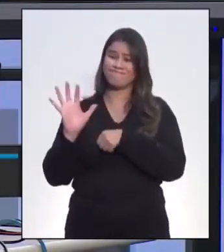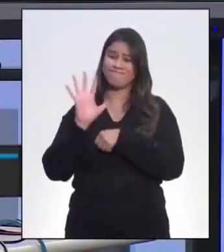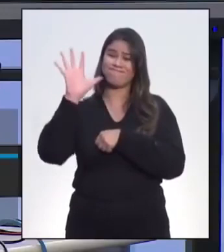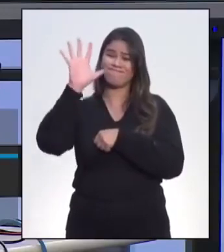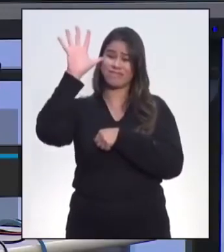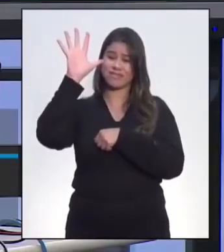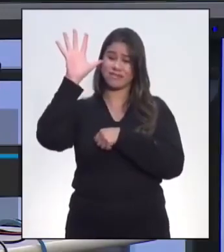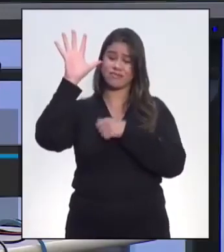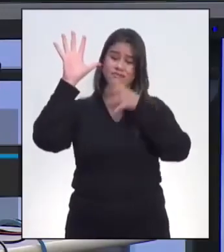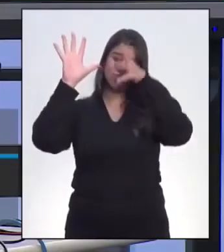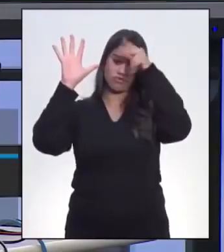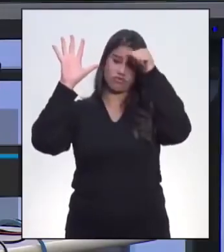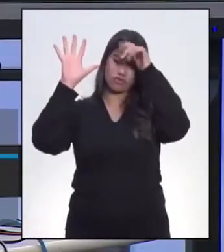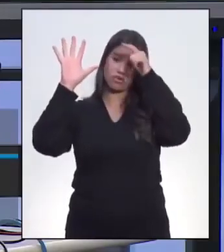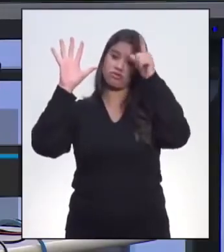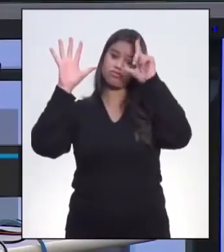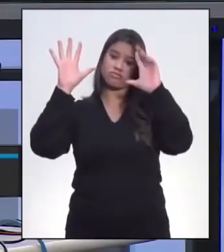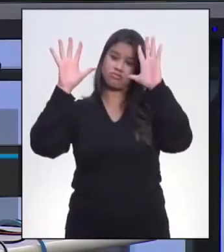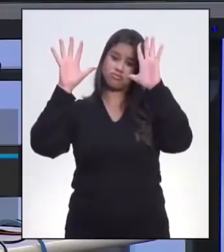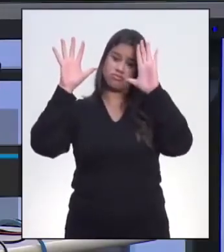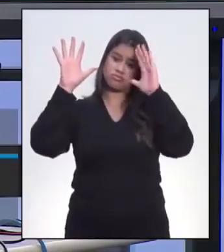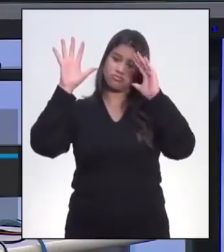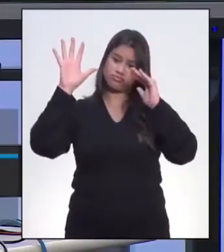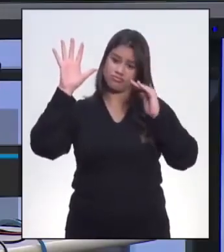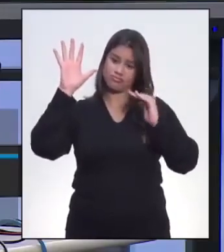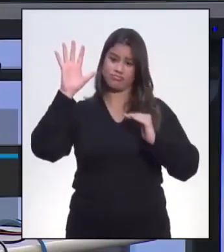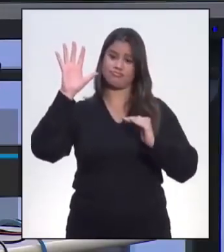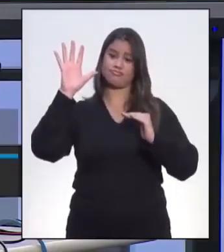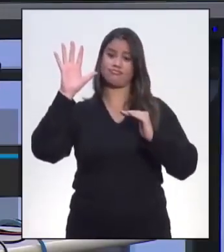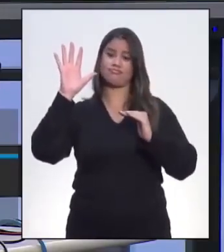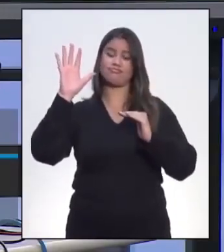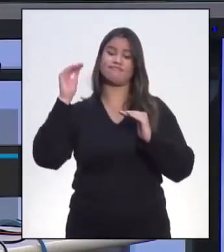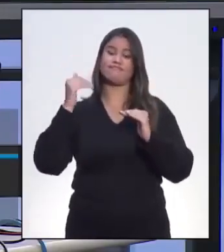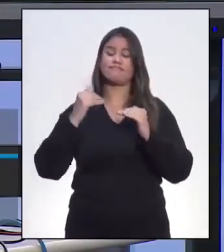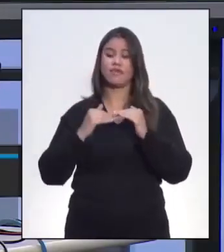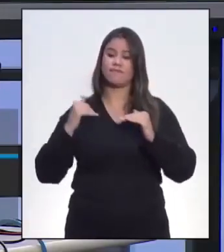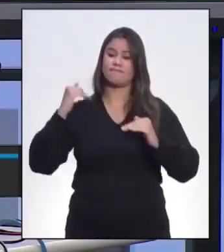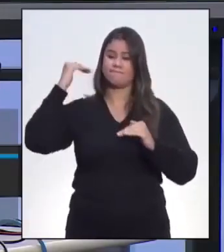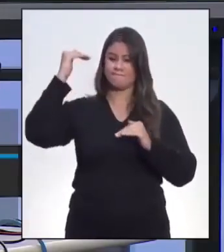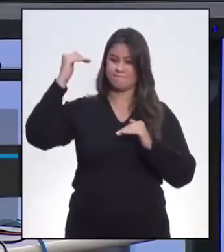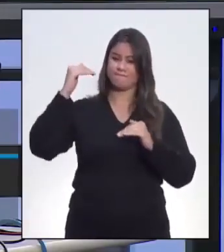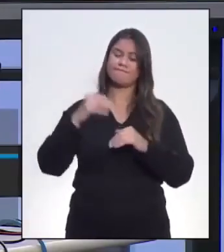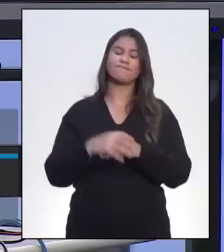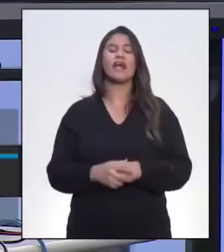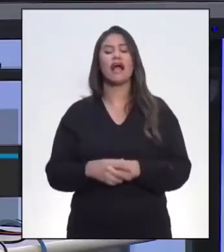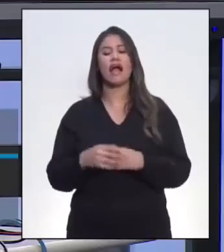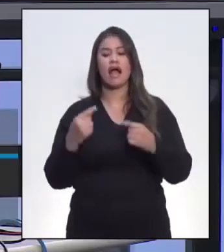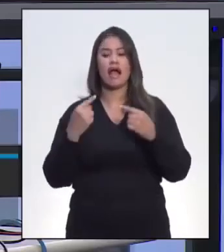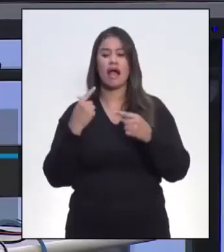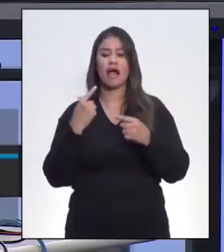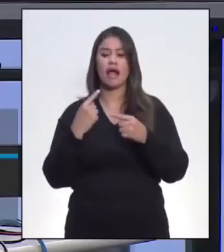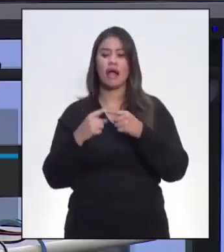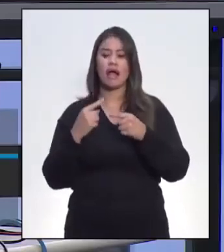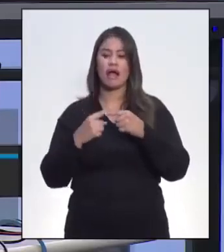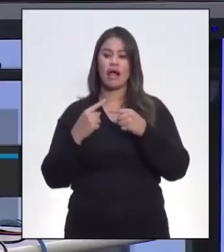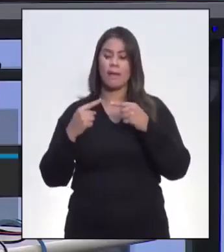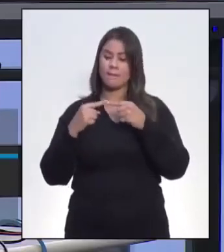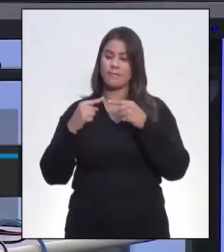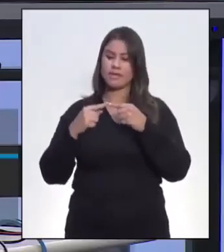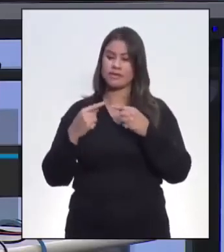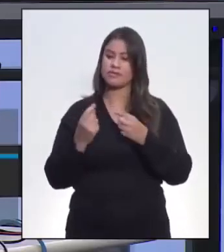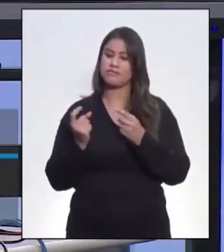Fazem parte da coisa, né? Oferta e demanda. Mas isso é uma aula diferente. A gente hoje vai